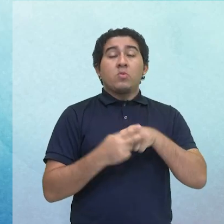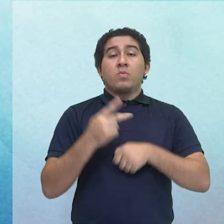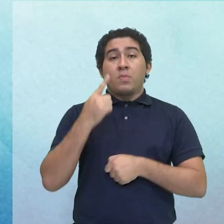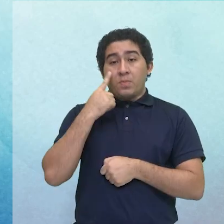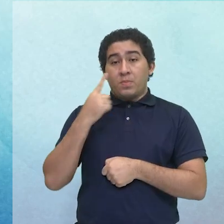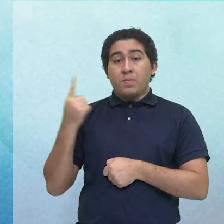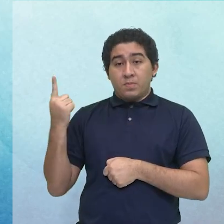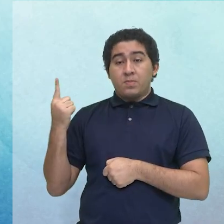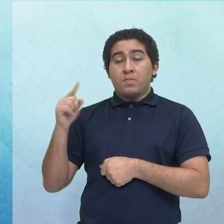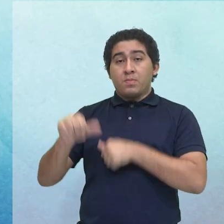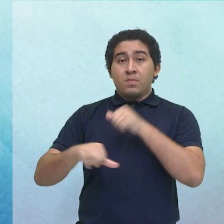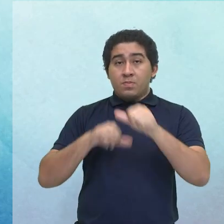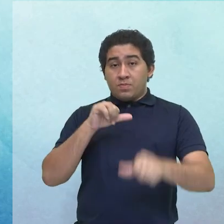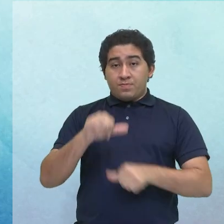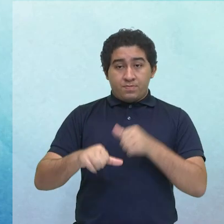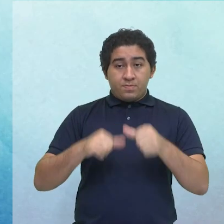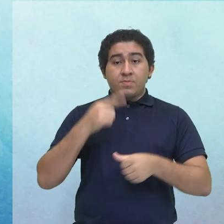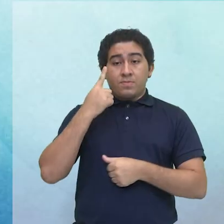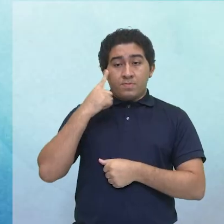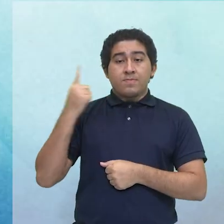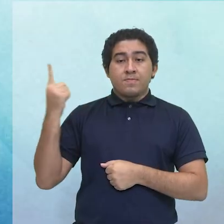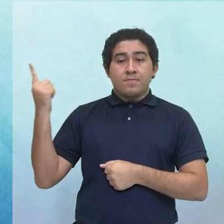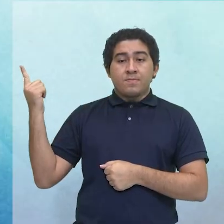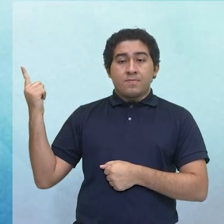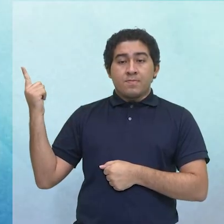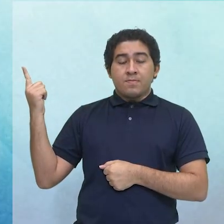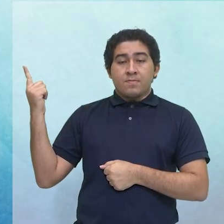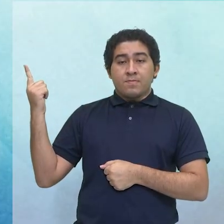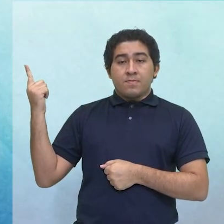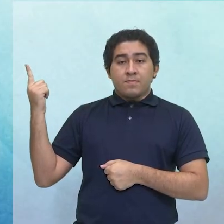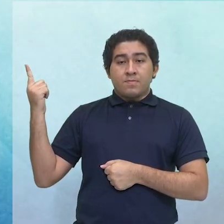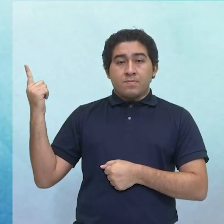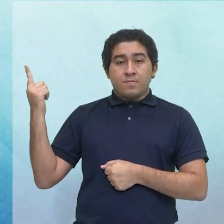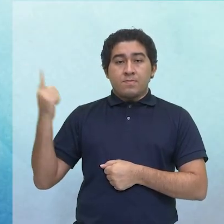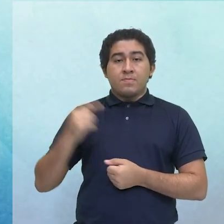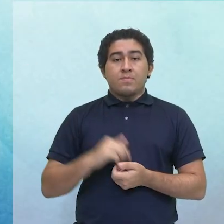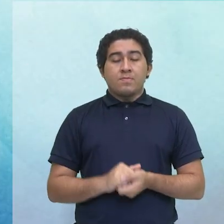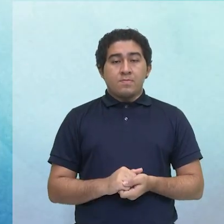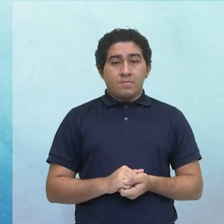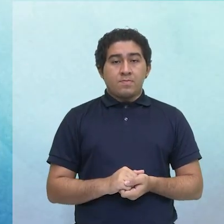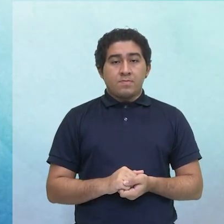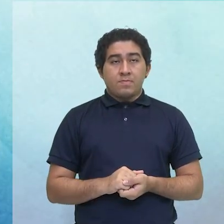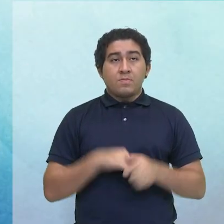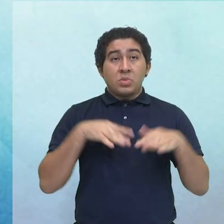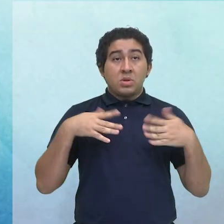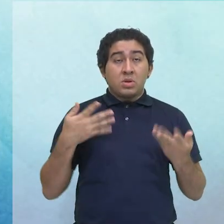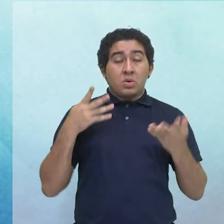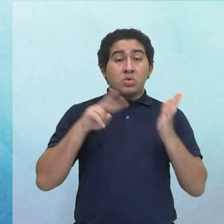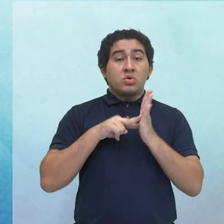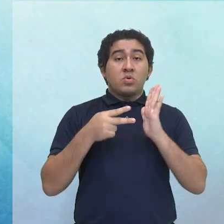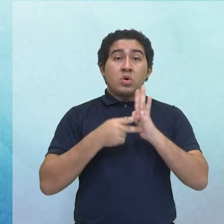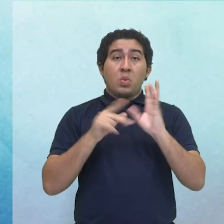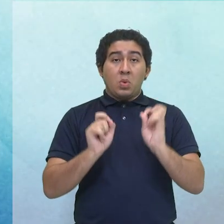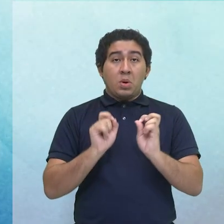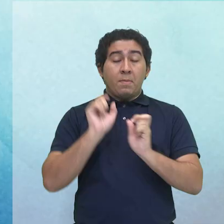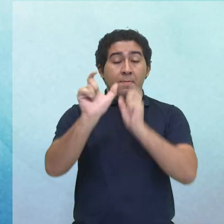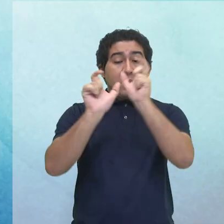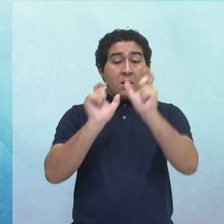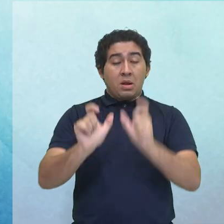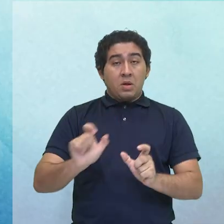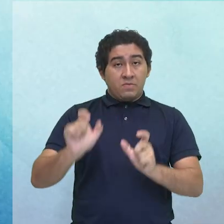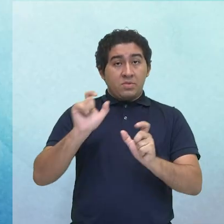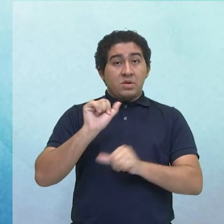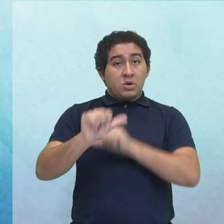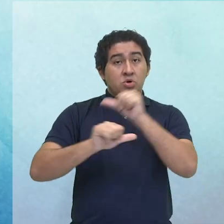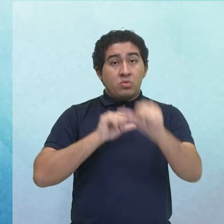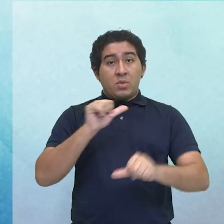study, transformado para studied. Então, as palavras no final foram